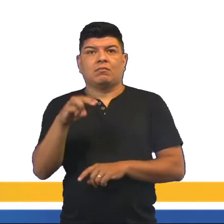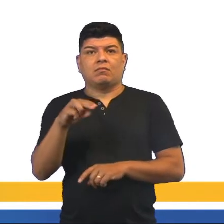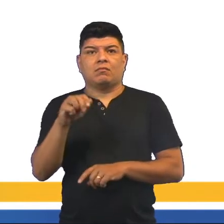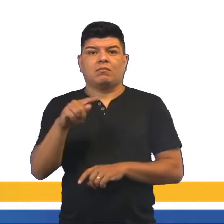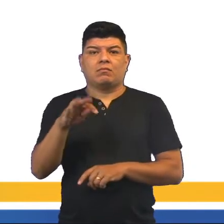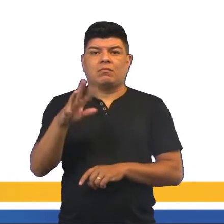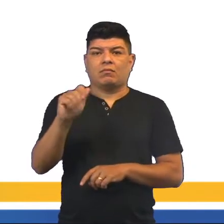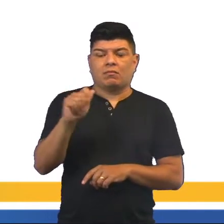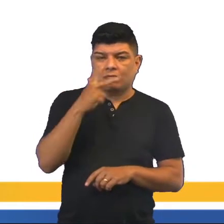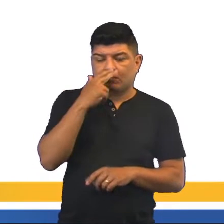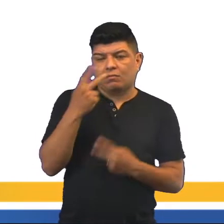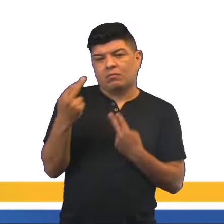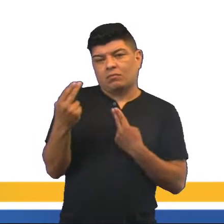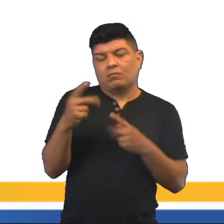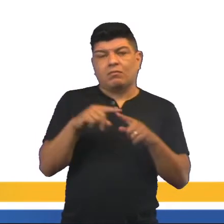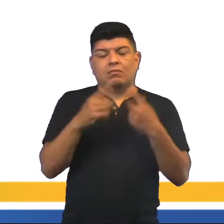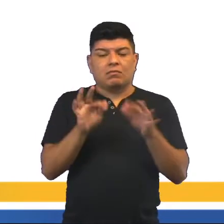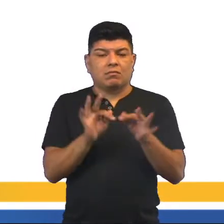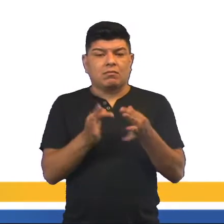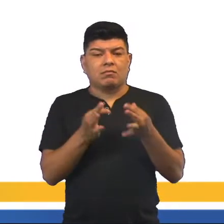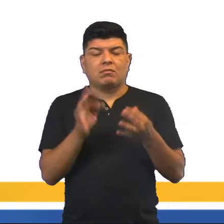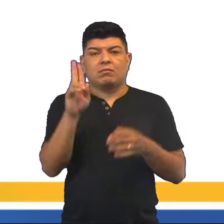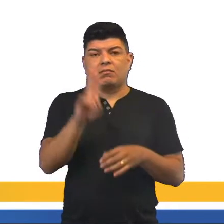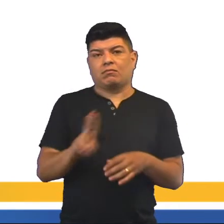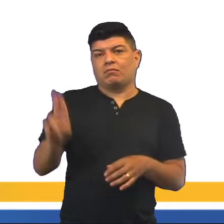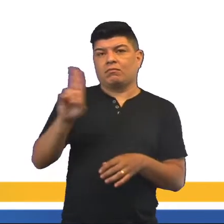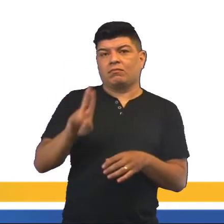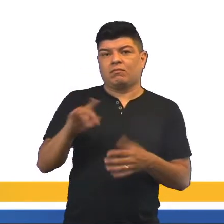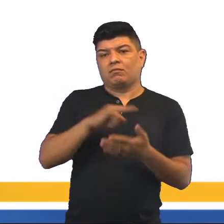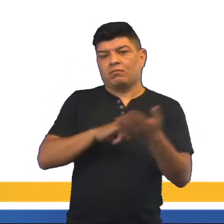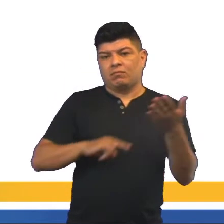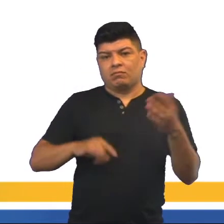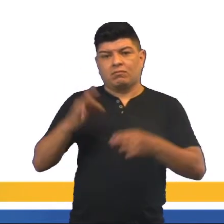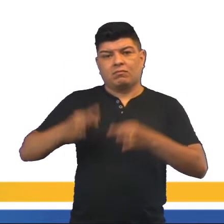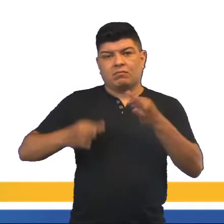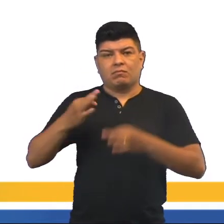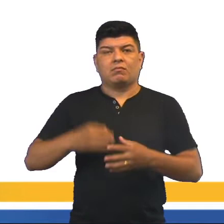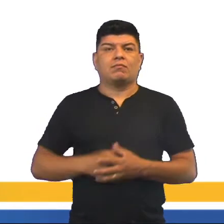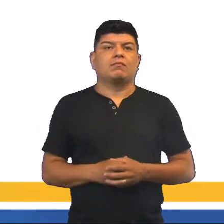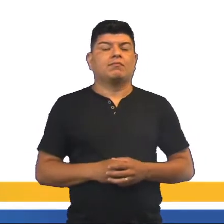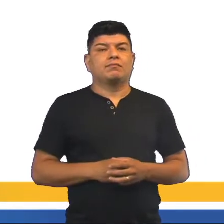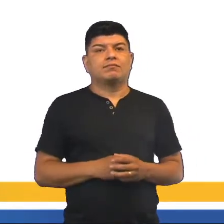à hierática, porém mais simples, utilizada também em documentos jurídicos.